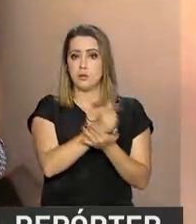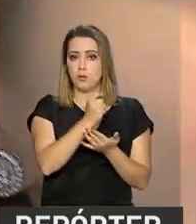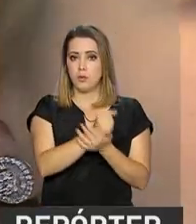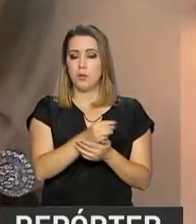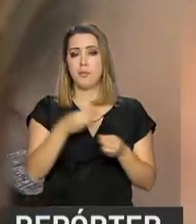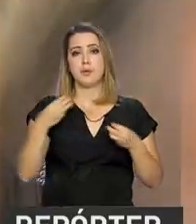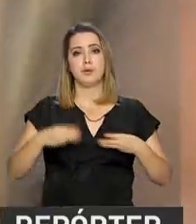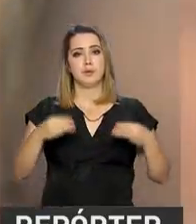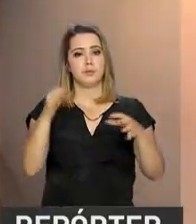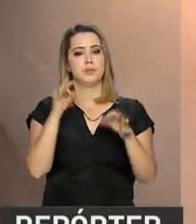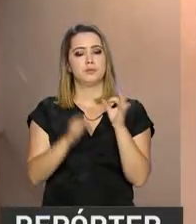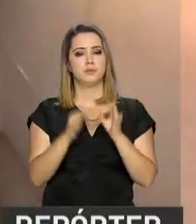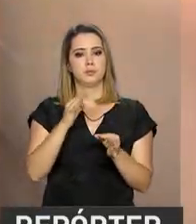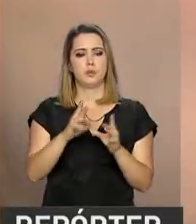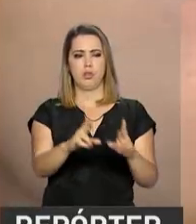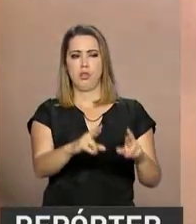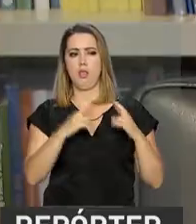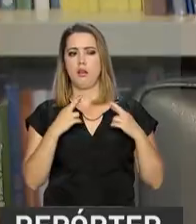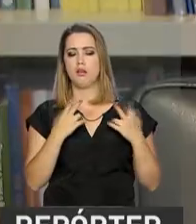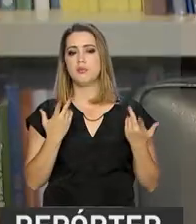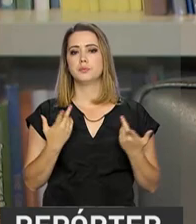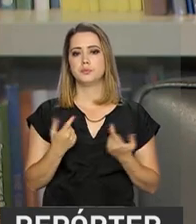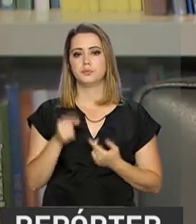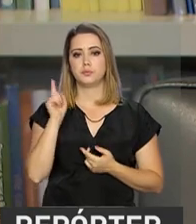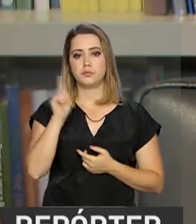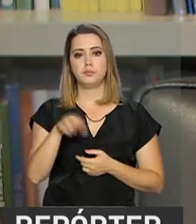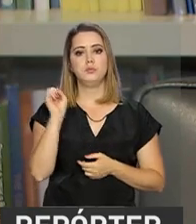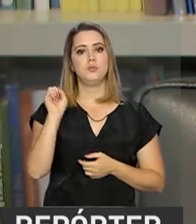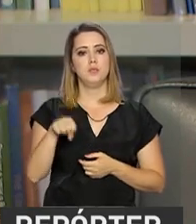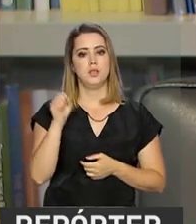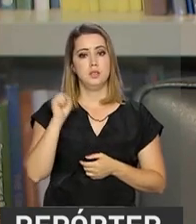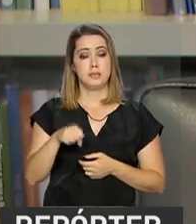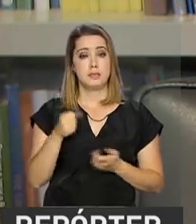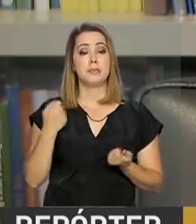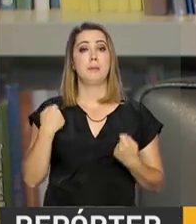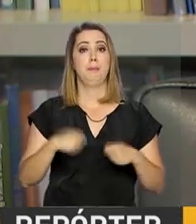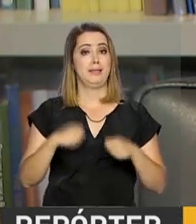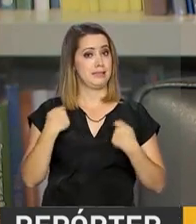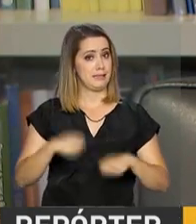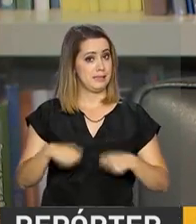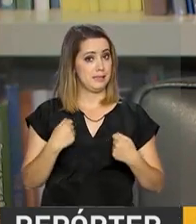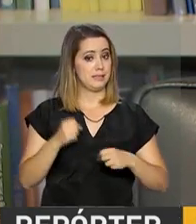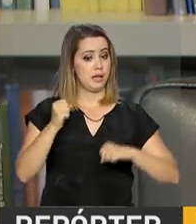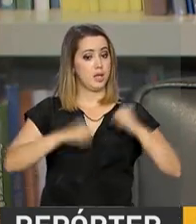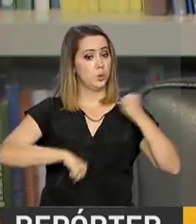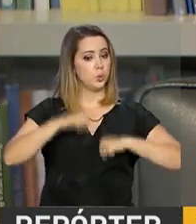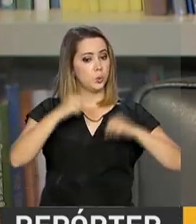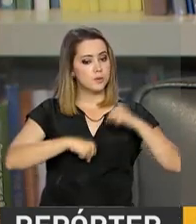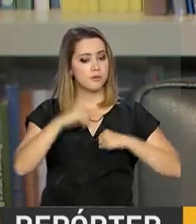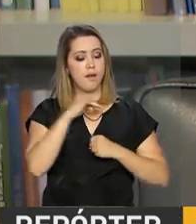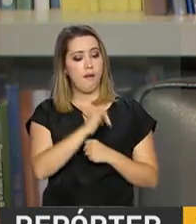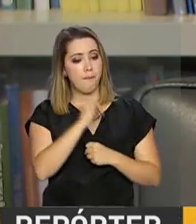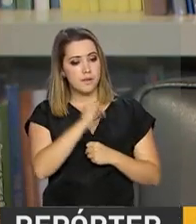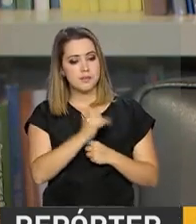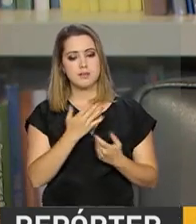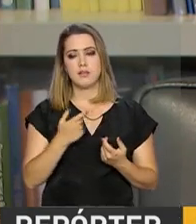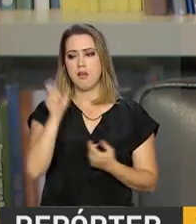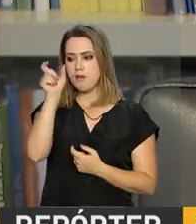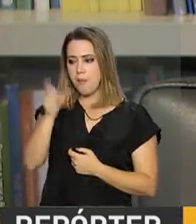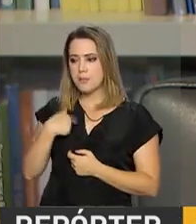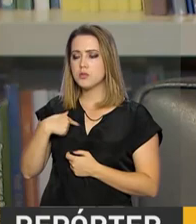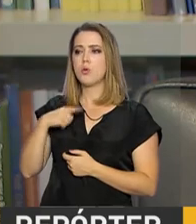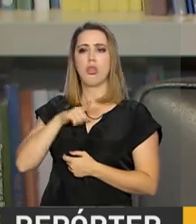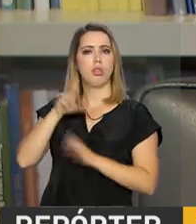quando recebe denúncias é sim uma obrigação do fornecedor e também o direito do consumidor que esse procedimento